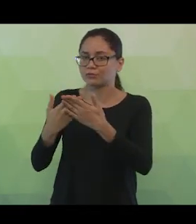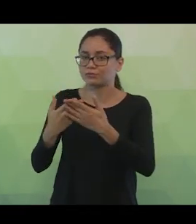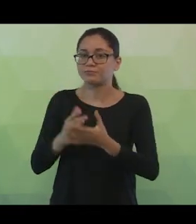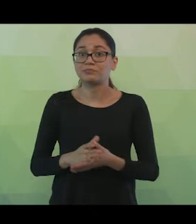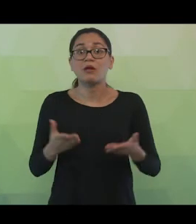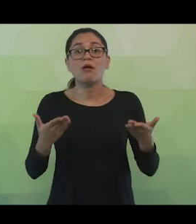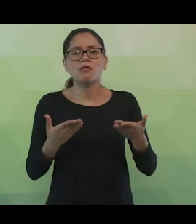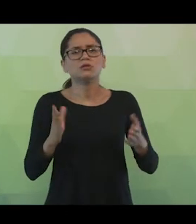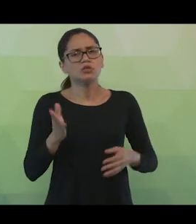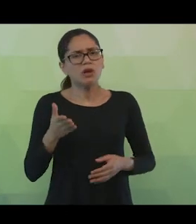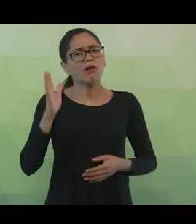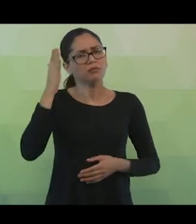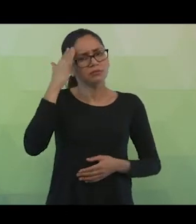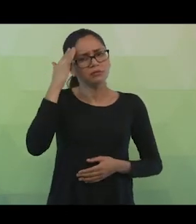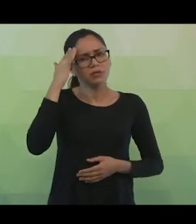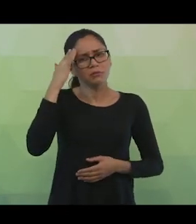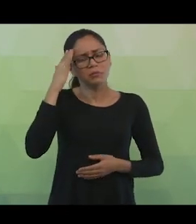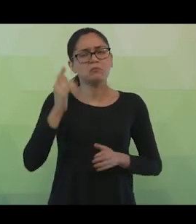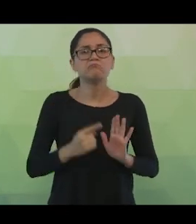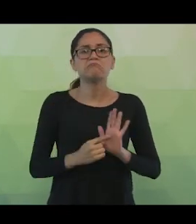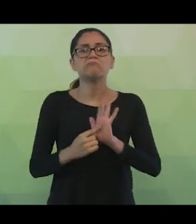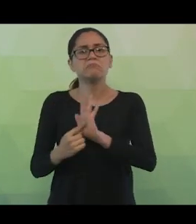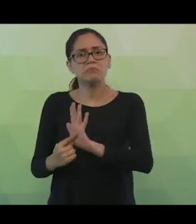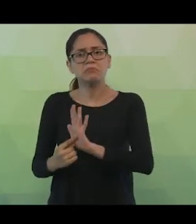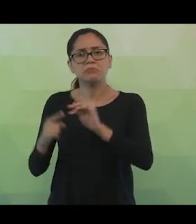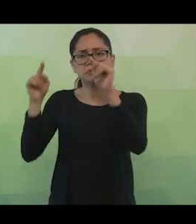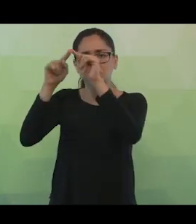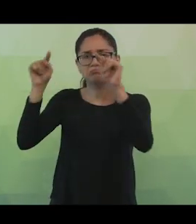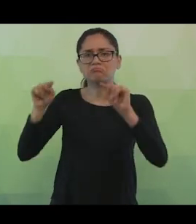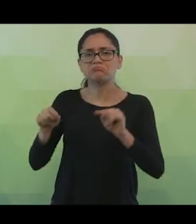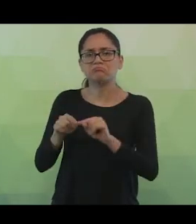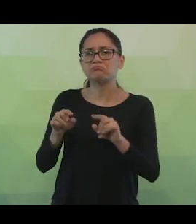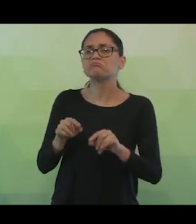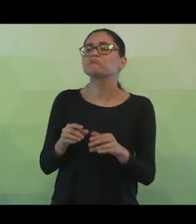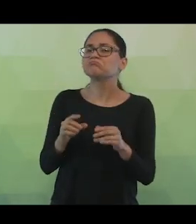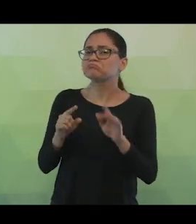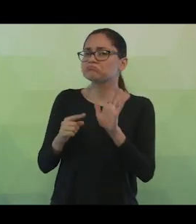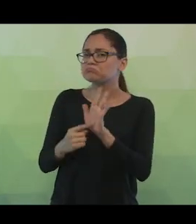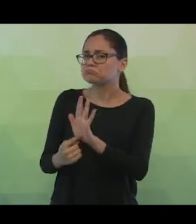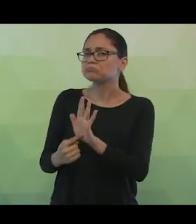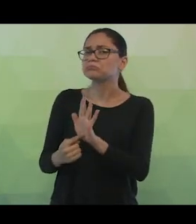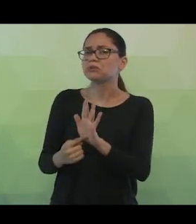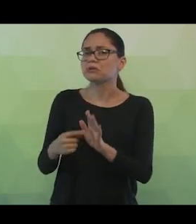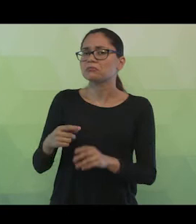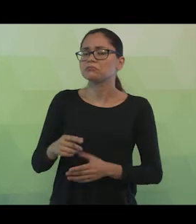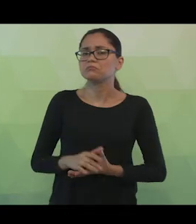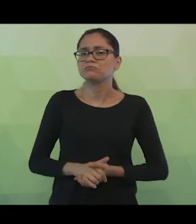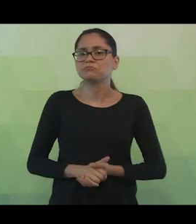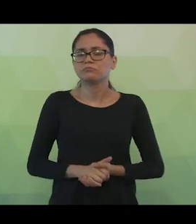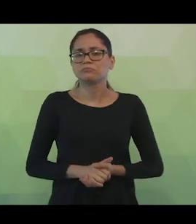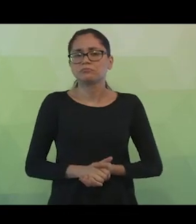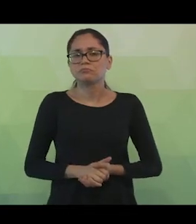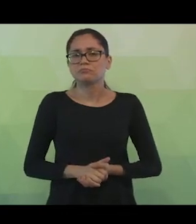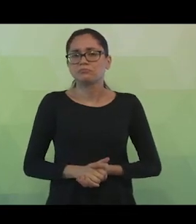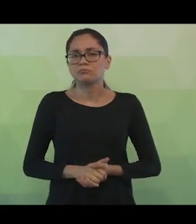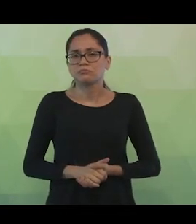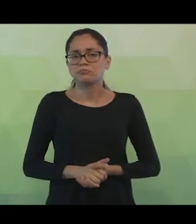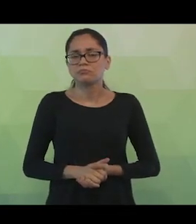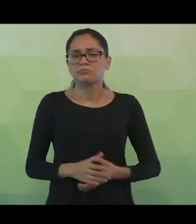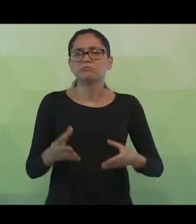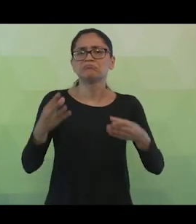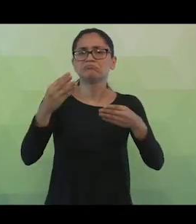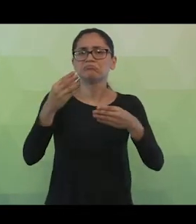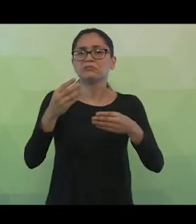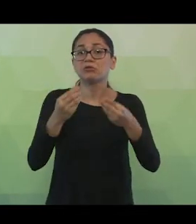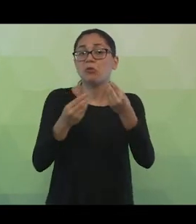Agora que já sabemos como mostrar uma mensagem na tela, vamos aprender a armazenar algum número que o usuário